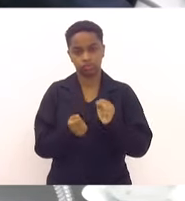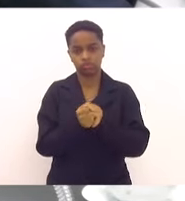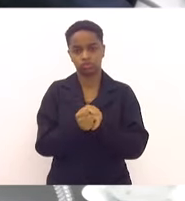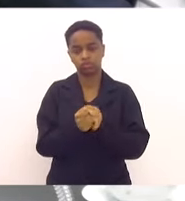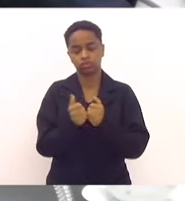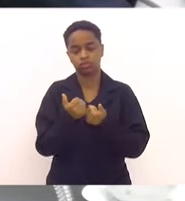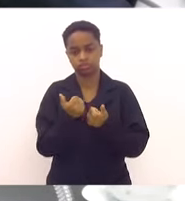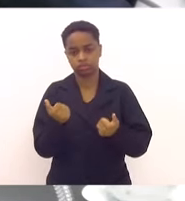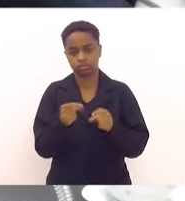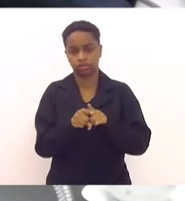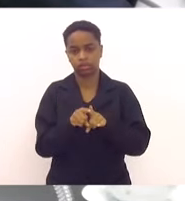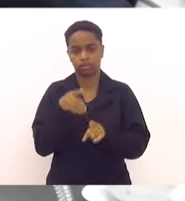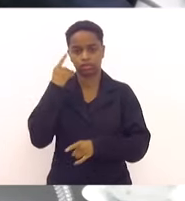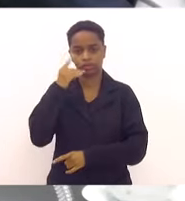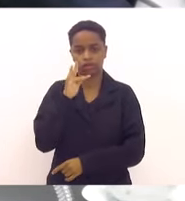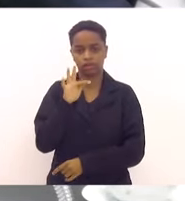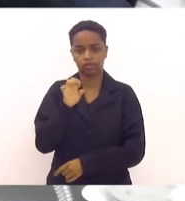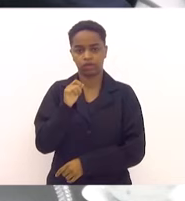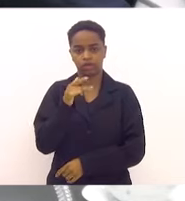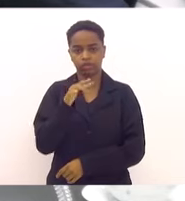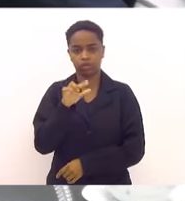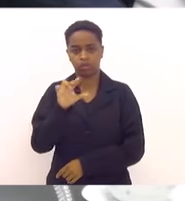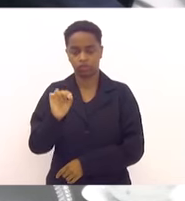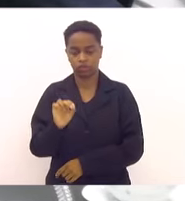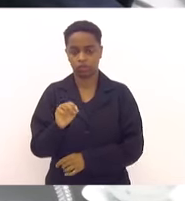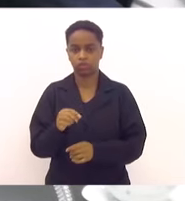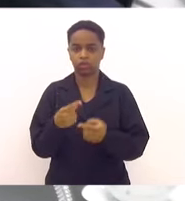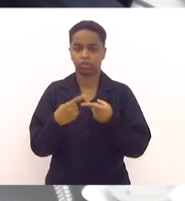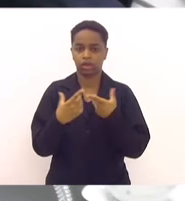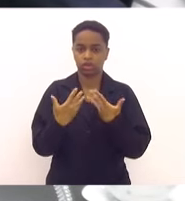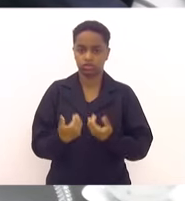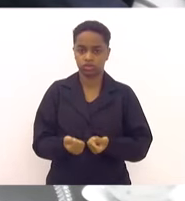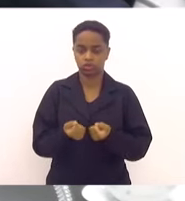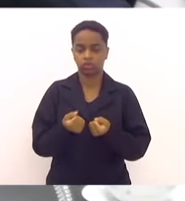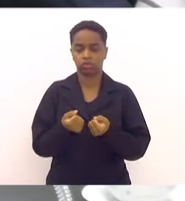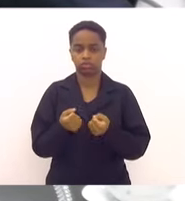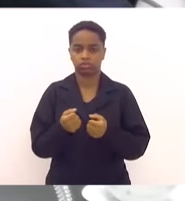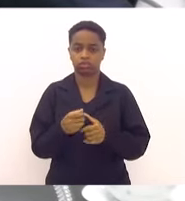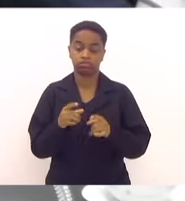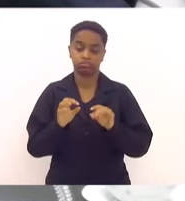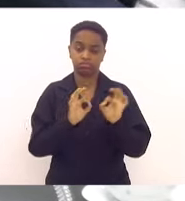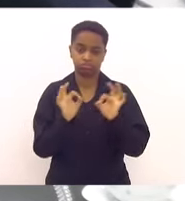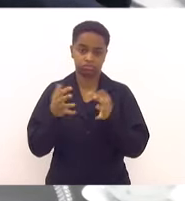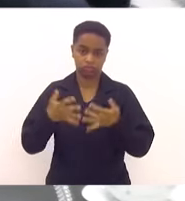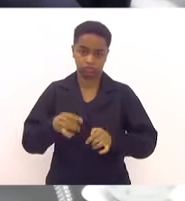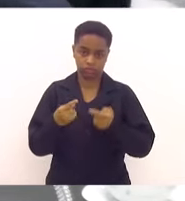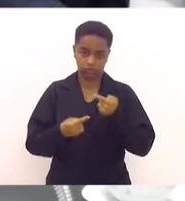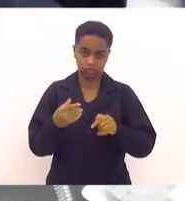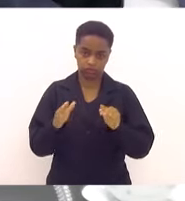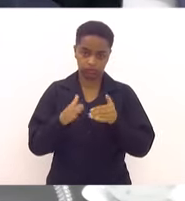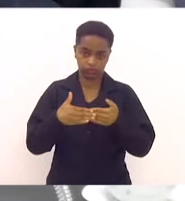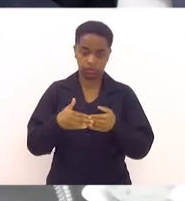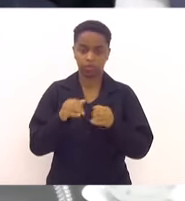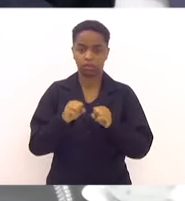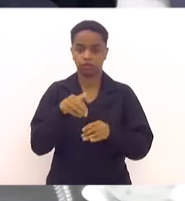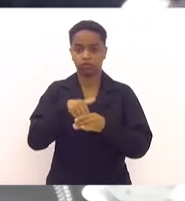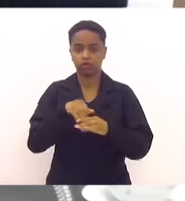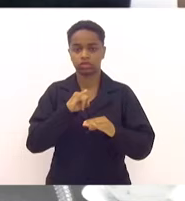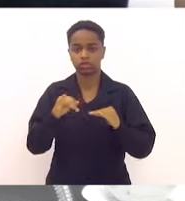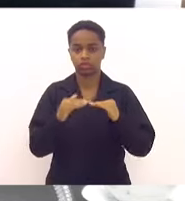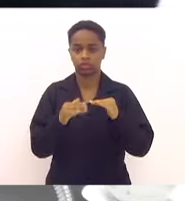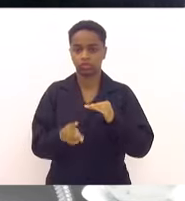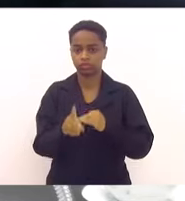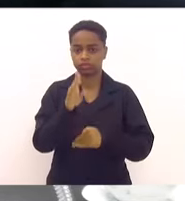deputado Filipinho também, que acatou as observações. Então, não havendo quem queira discutir, encerrada a discussão. Em votação, os senhores que